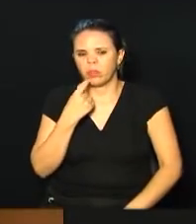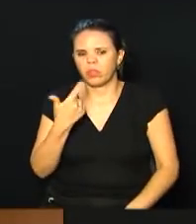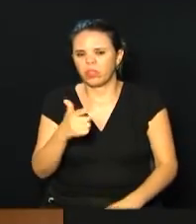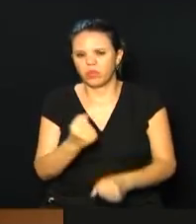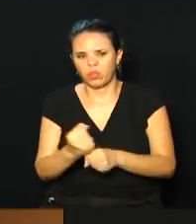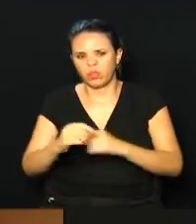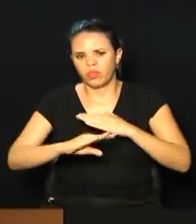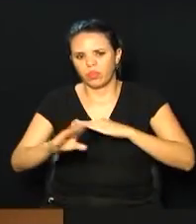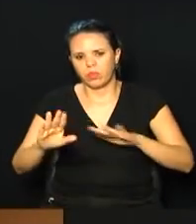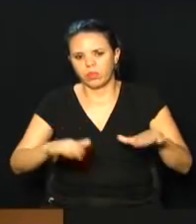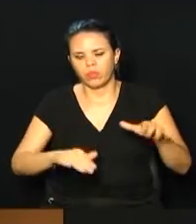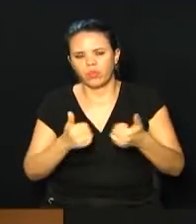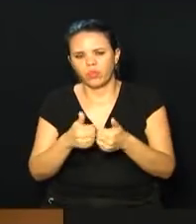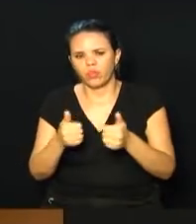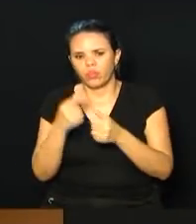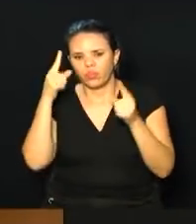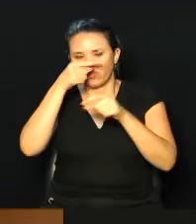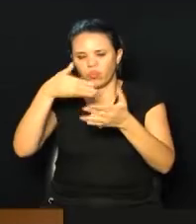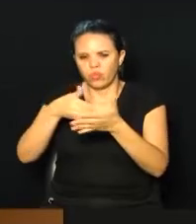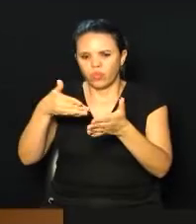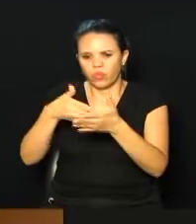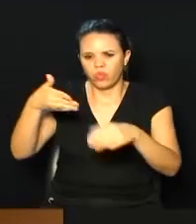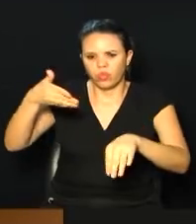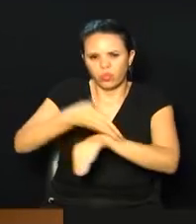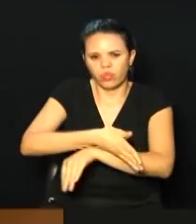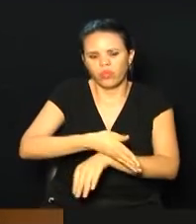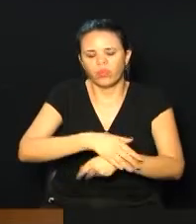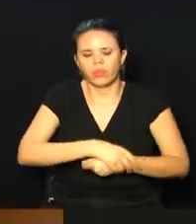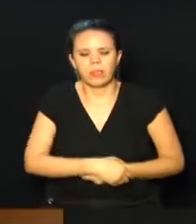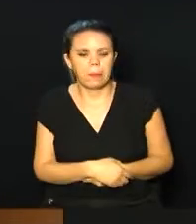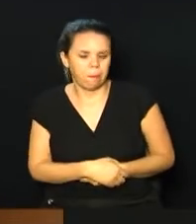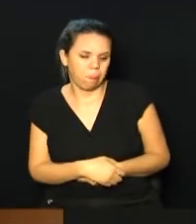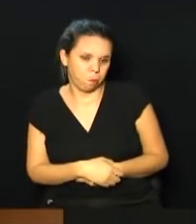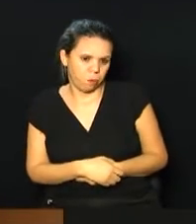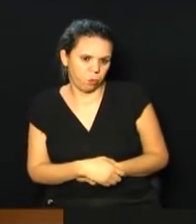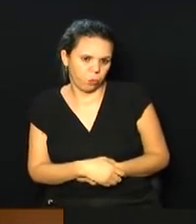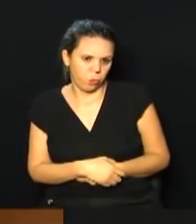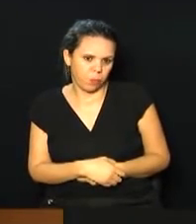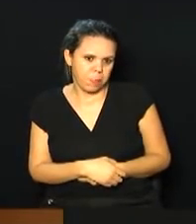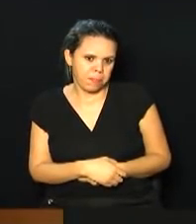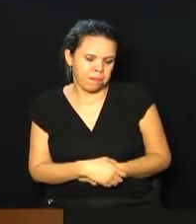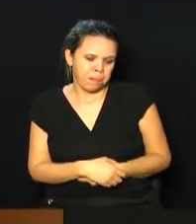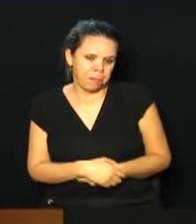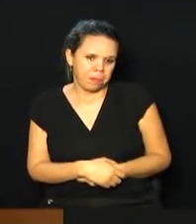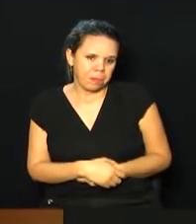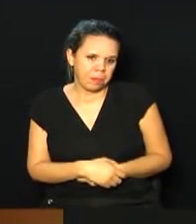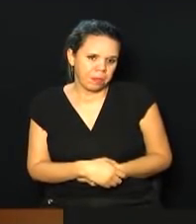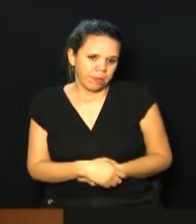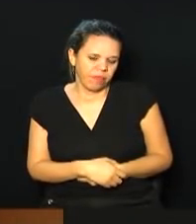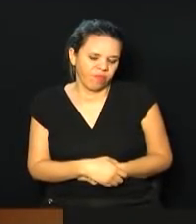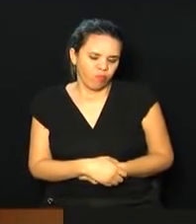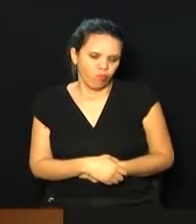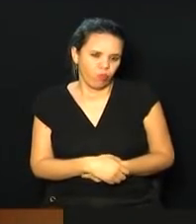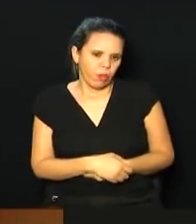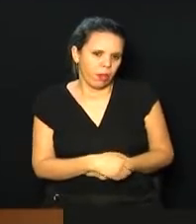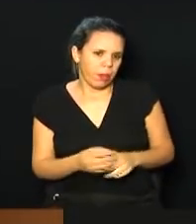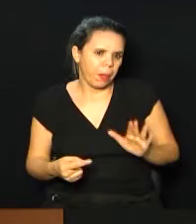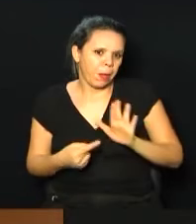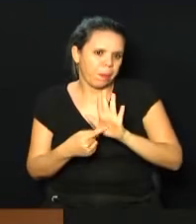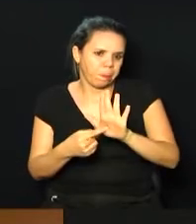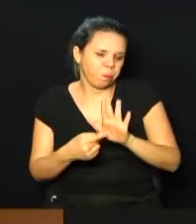os ônibus estão com dificuldade de circular, né? E isso